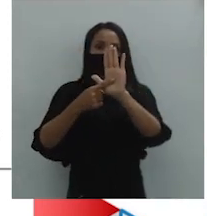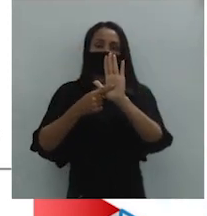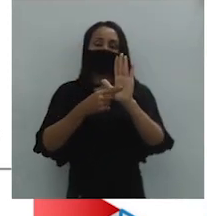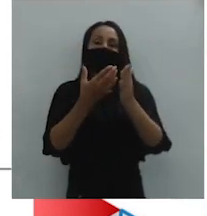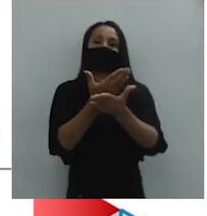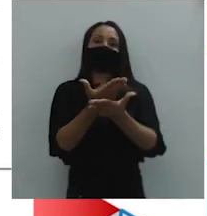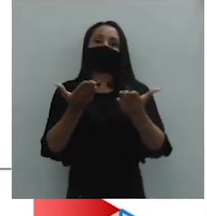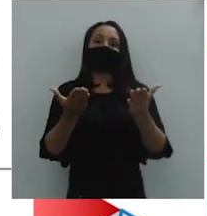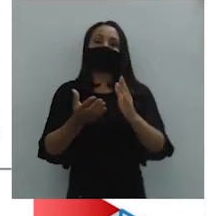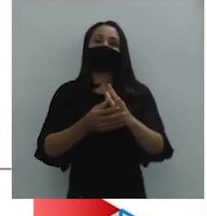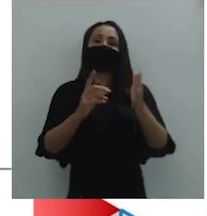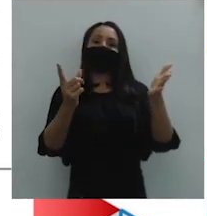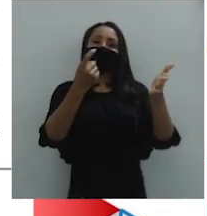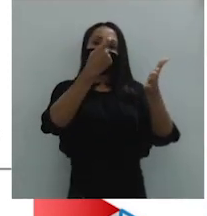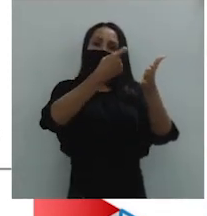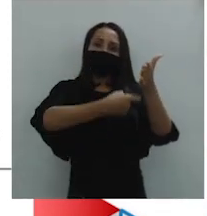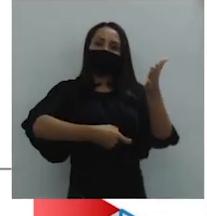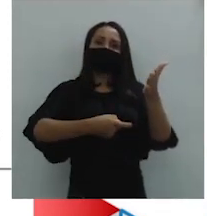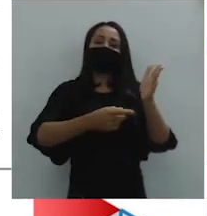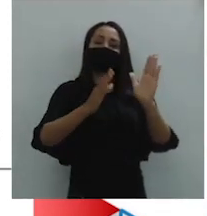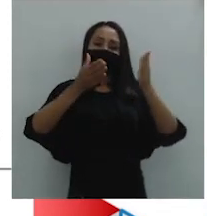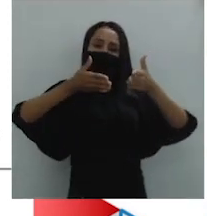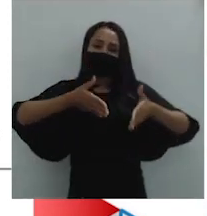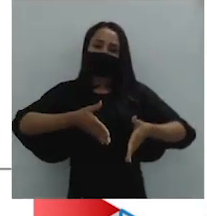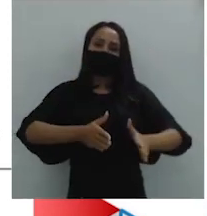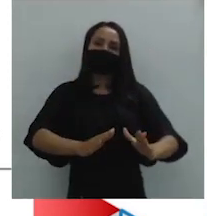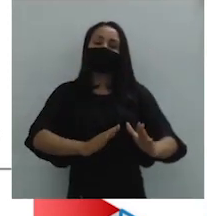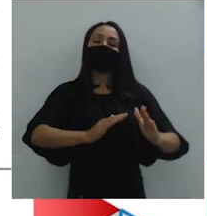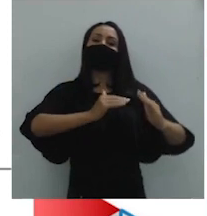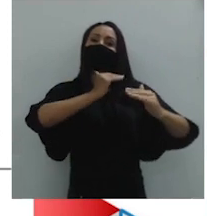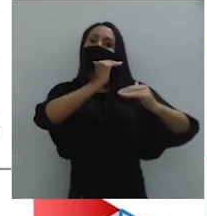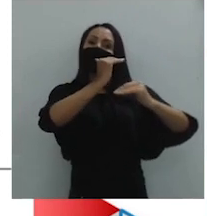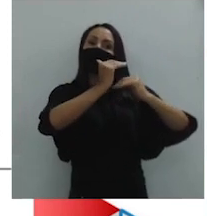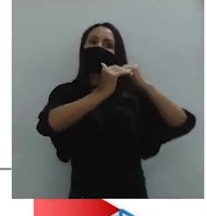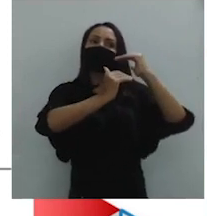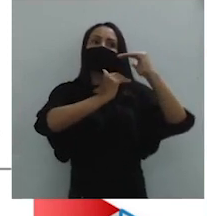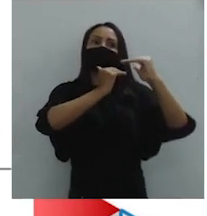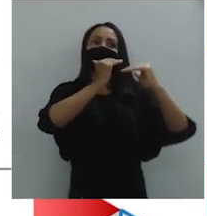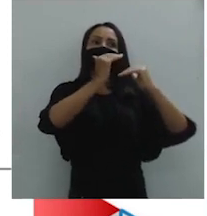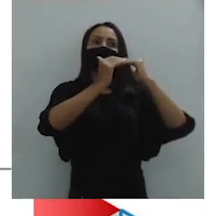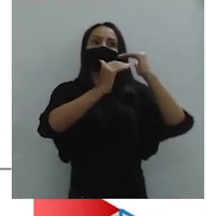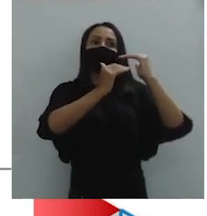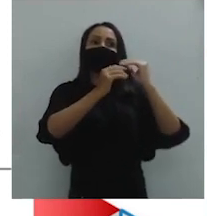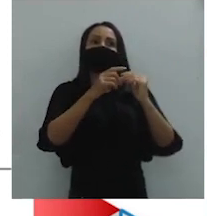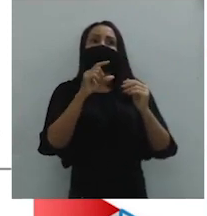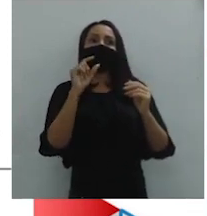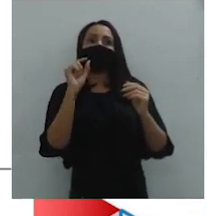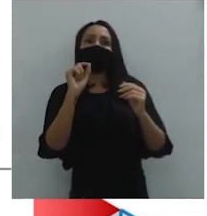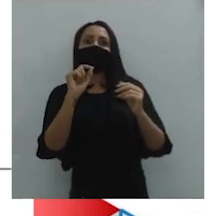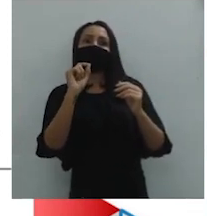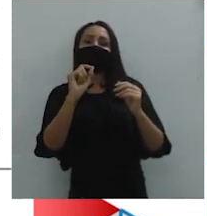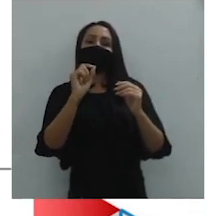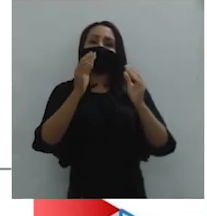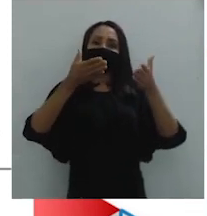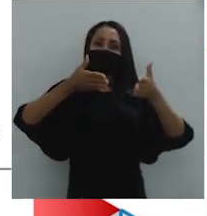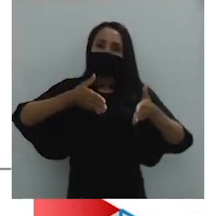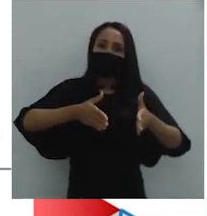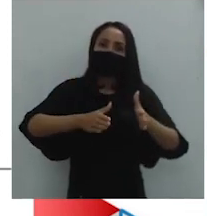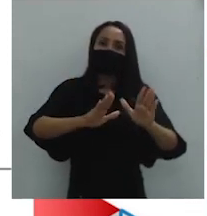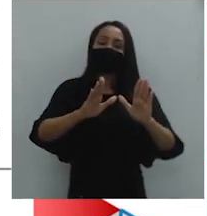mostra a taxa de natalidade e a sua evolução, certo? Que a definição de natalidade é que